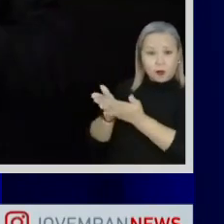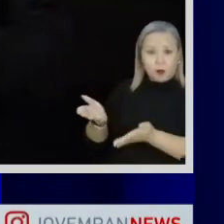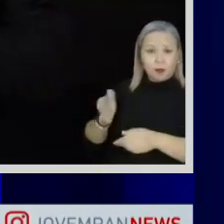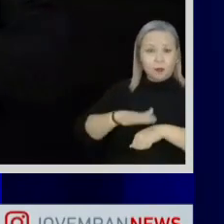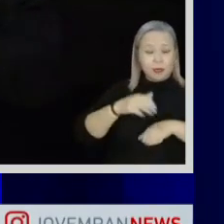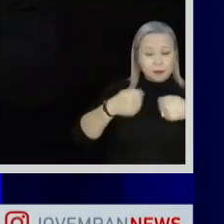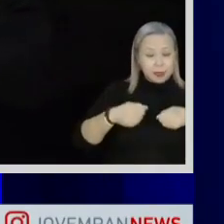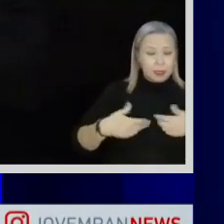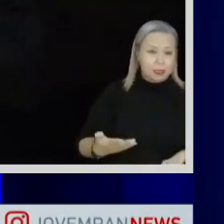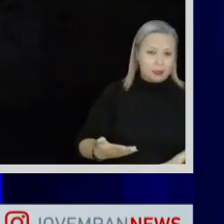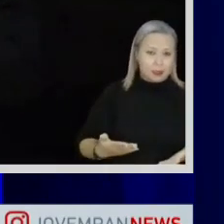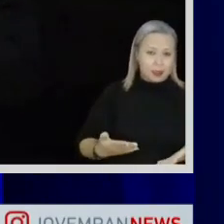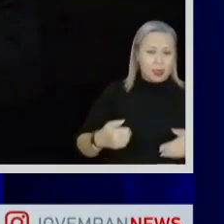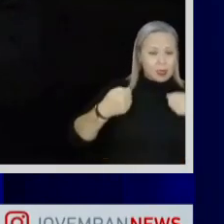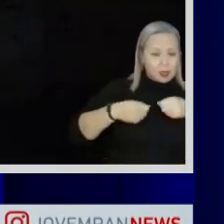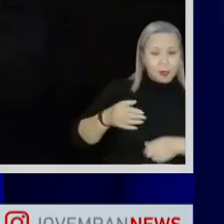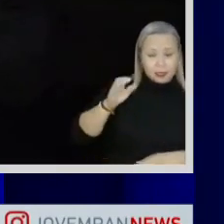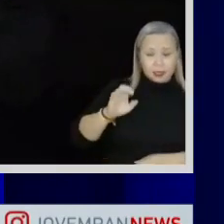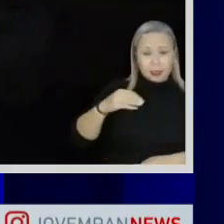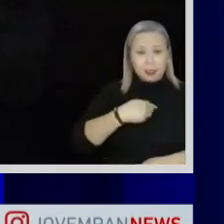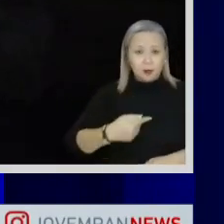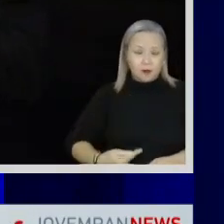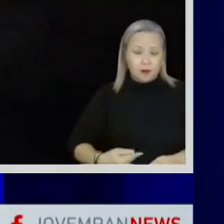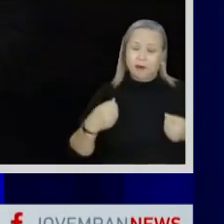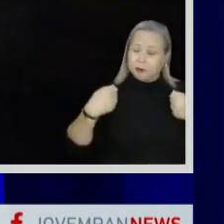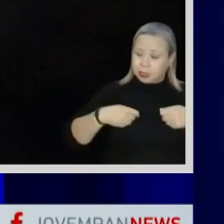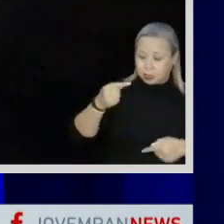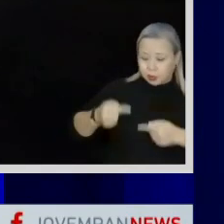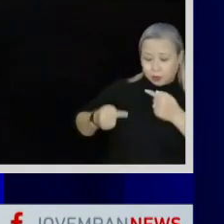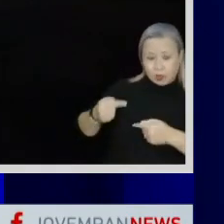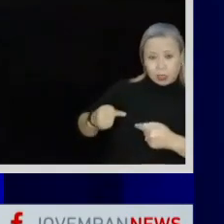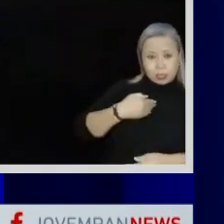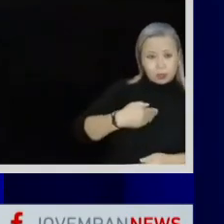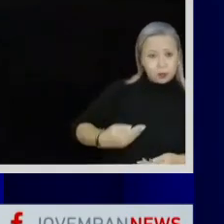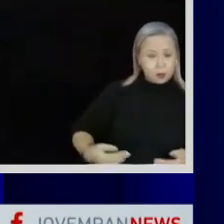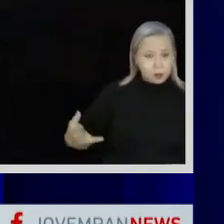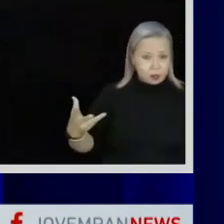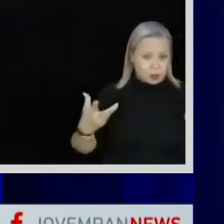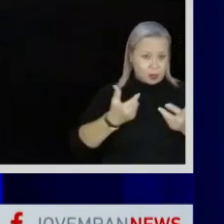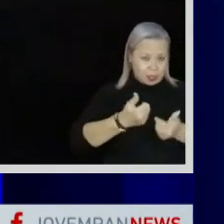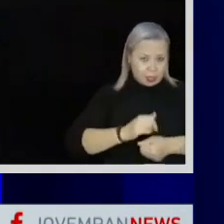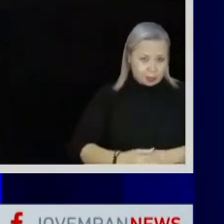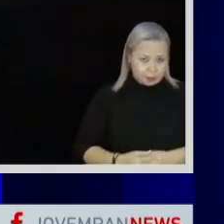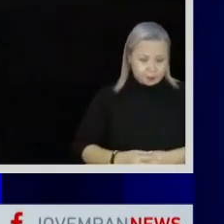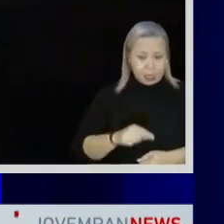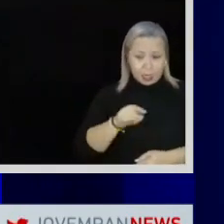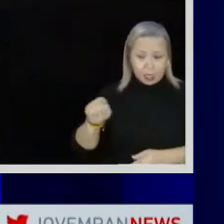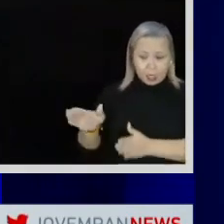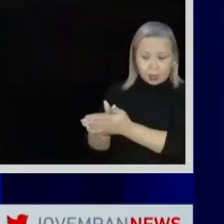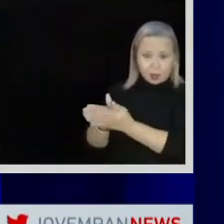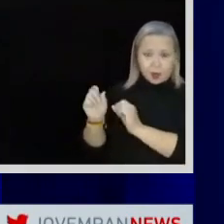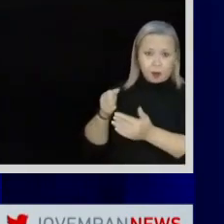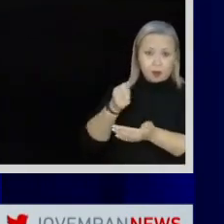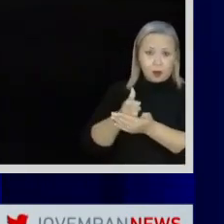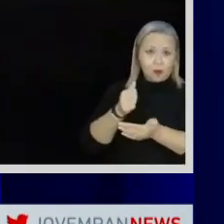Lula insensado e não criticado. Exatamente. Não analisado. Mas assim, até mesmo a crítica. Quando a gente critica aqui, a